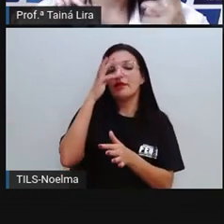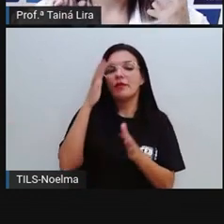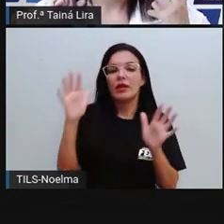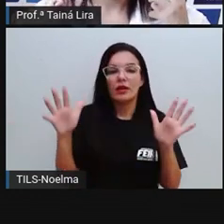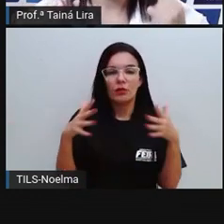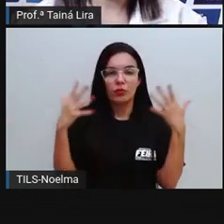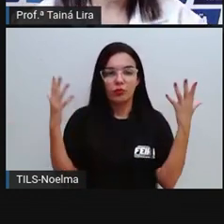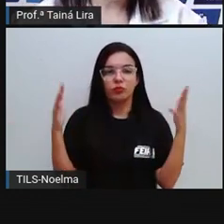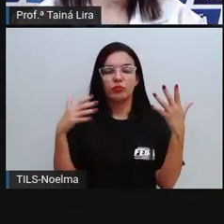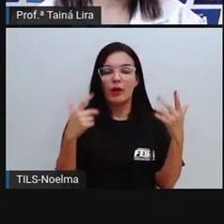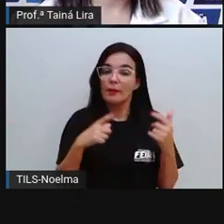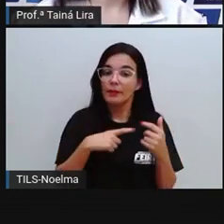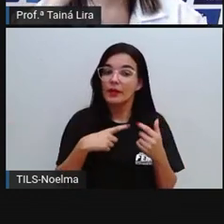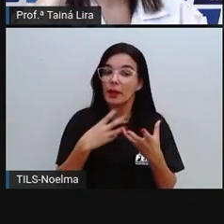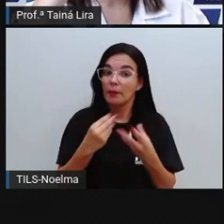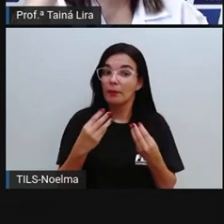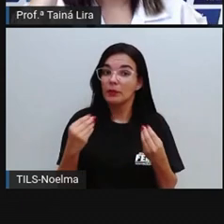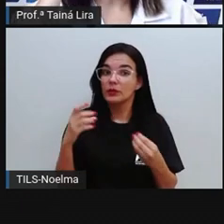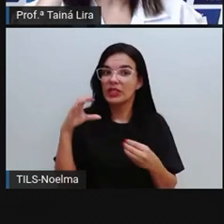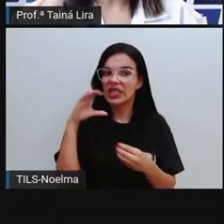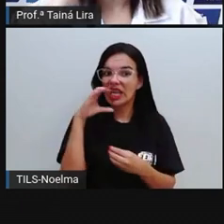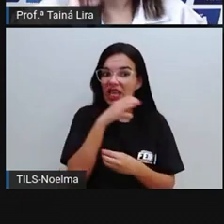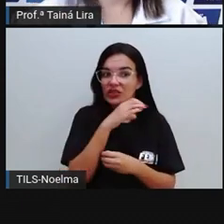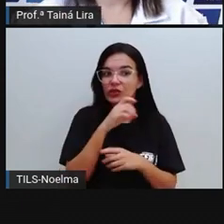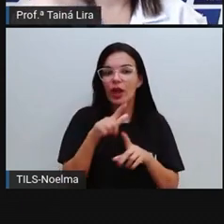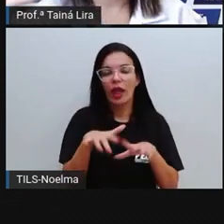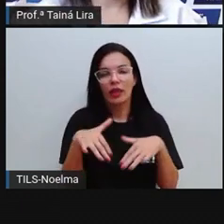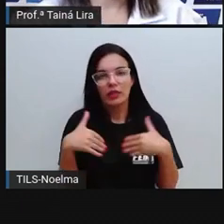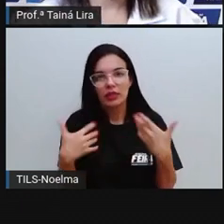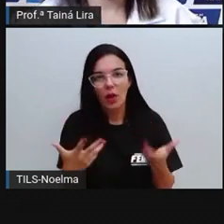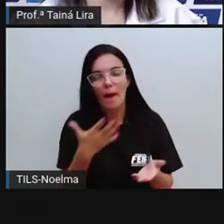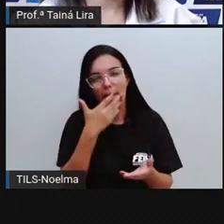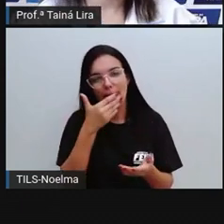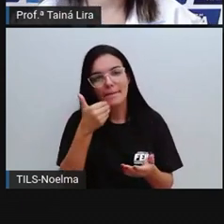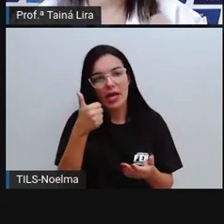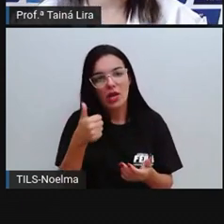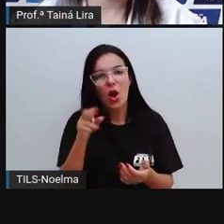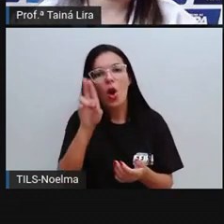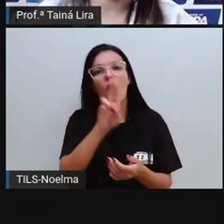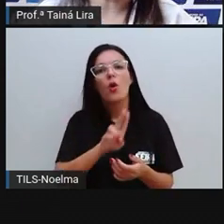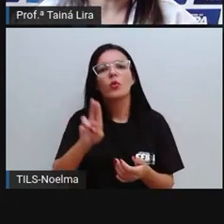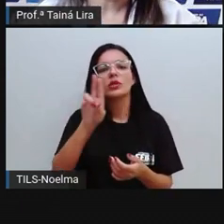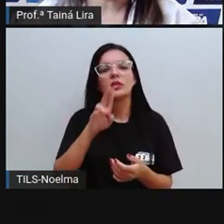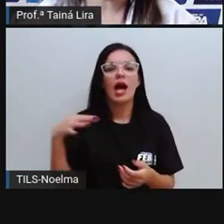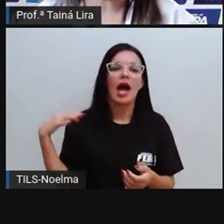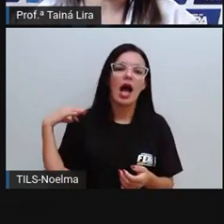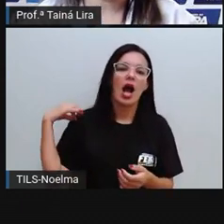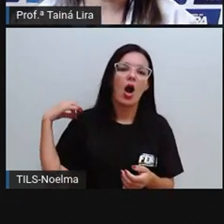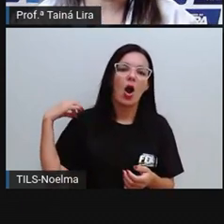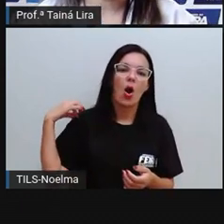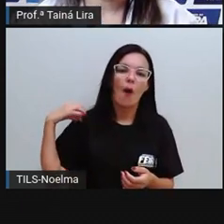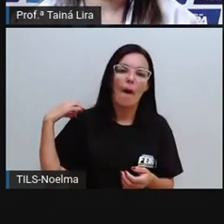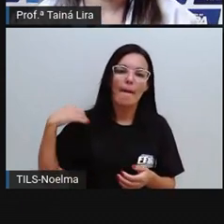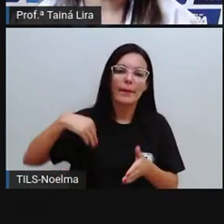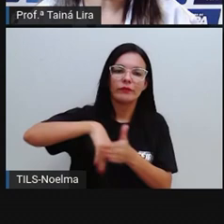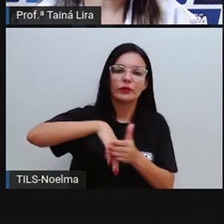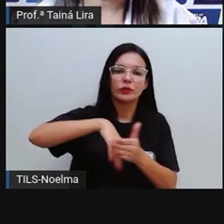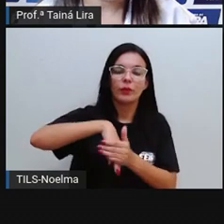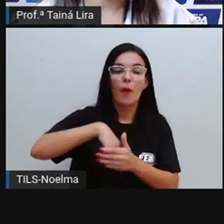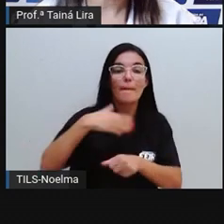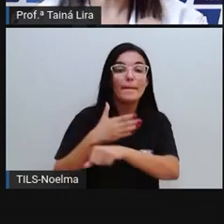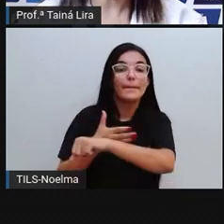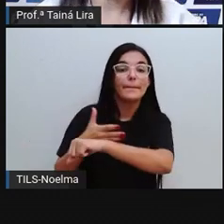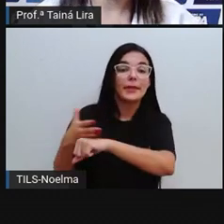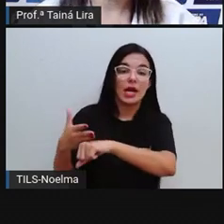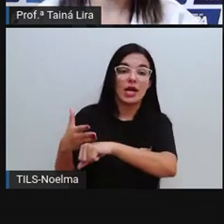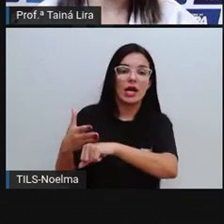dias muito quentes. Então, é recomendado realmente utilizar uniformes mais